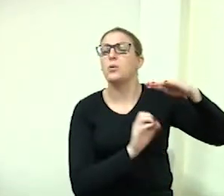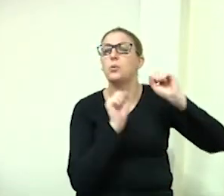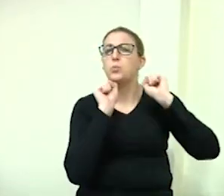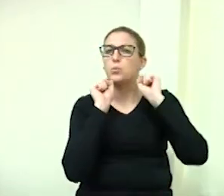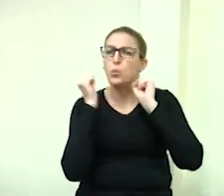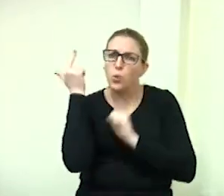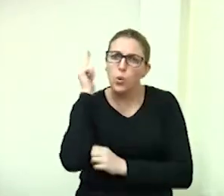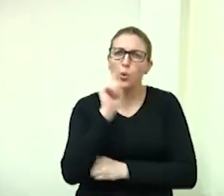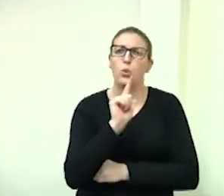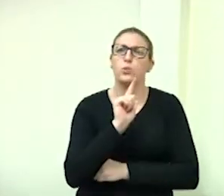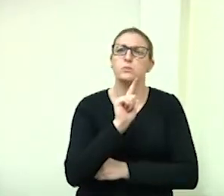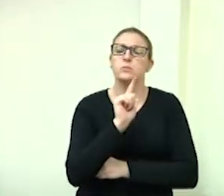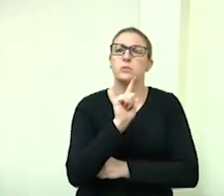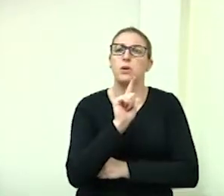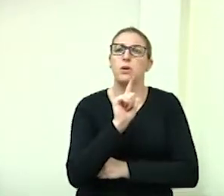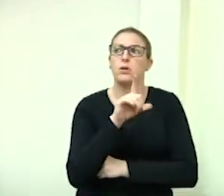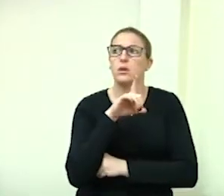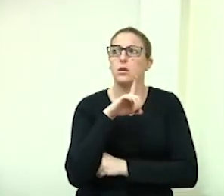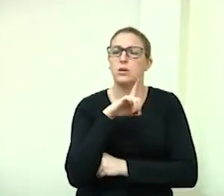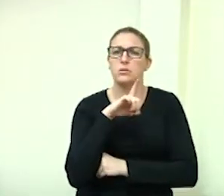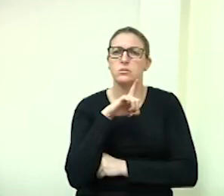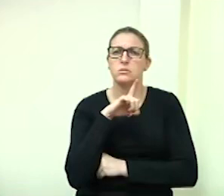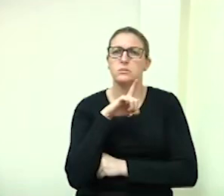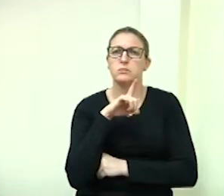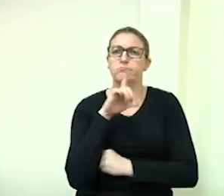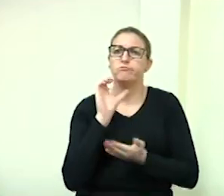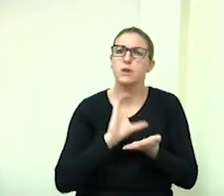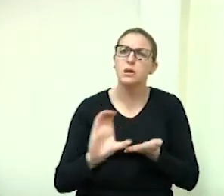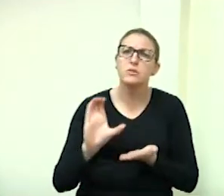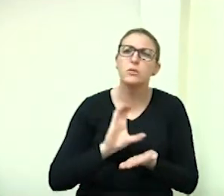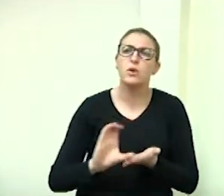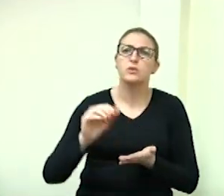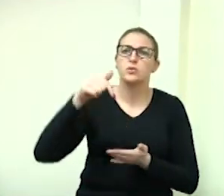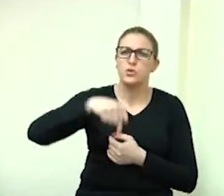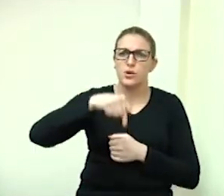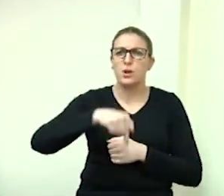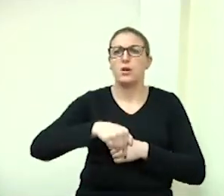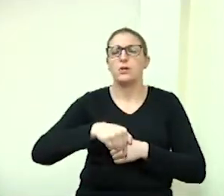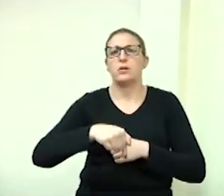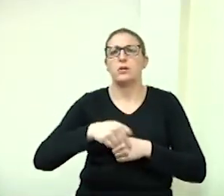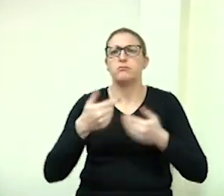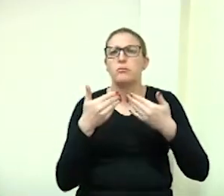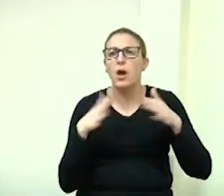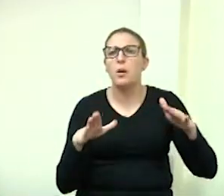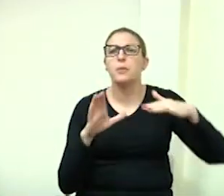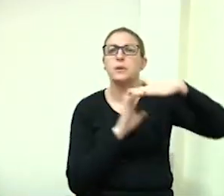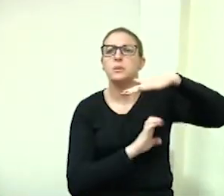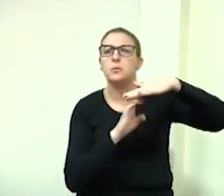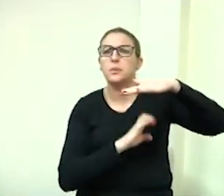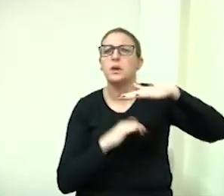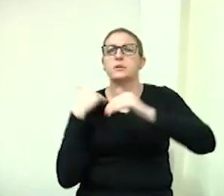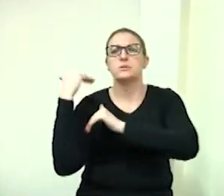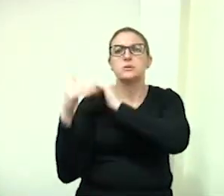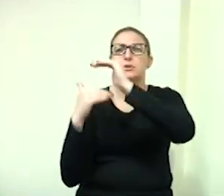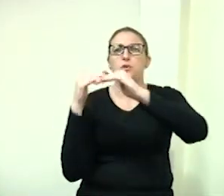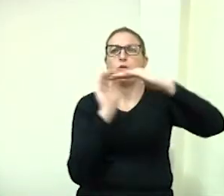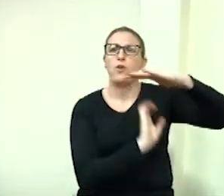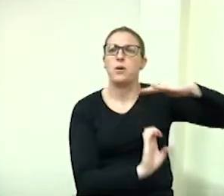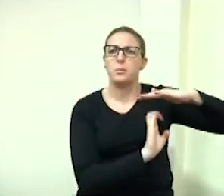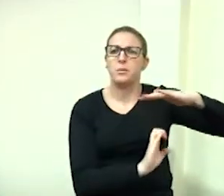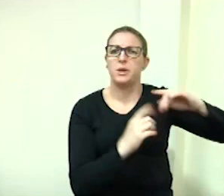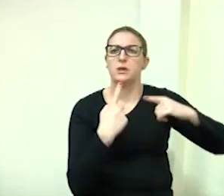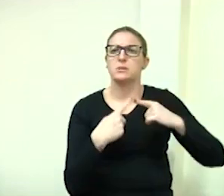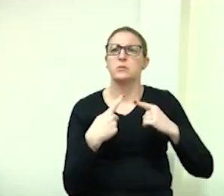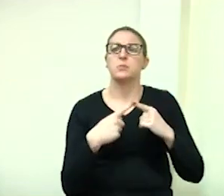consiga investir aqui e fazer suas empresas crescer porque quando tem